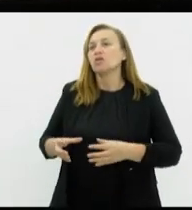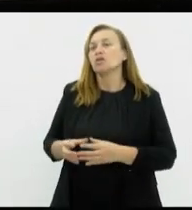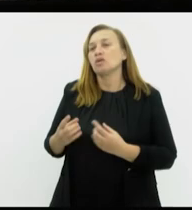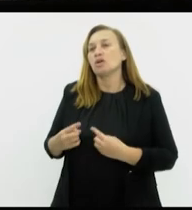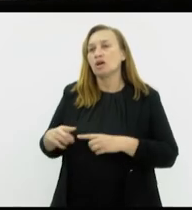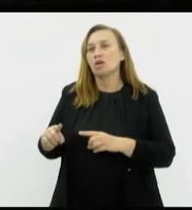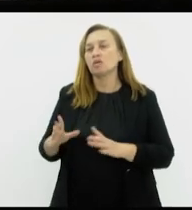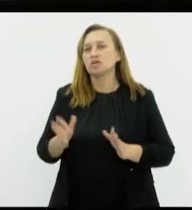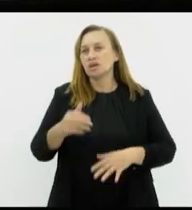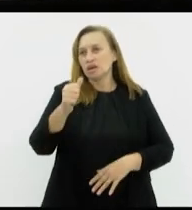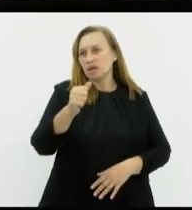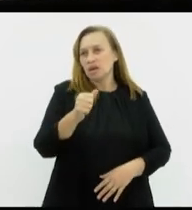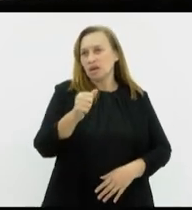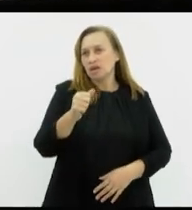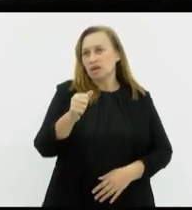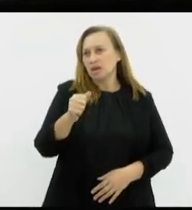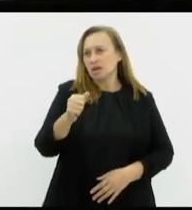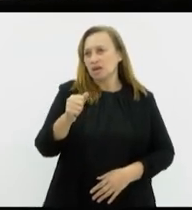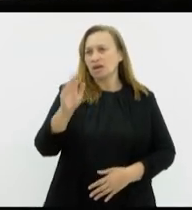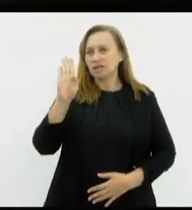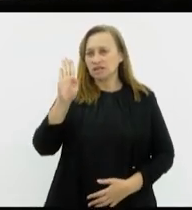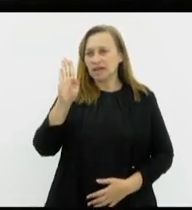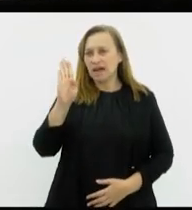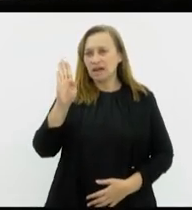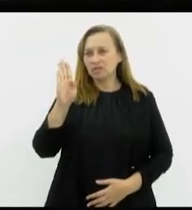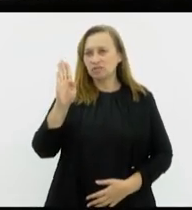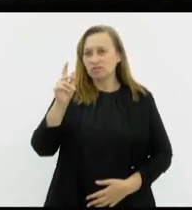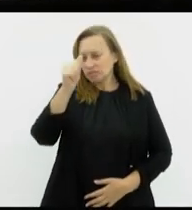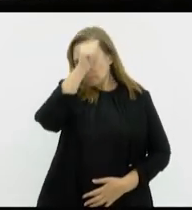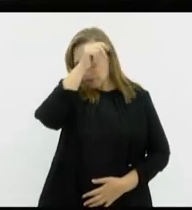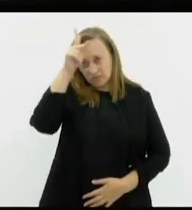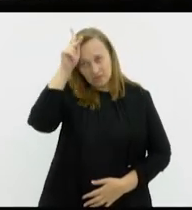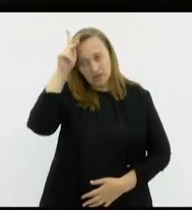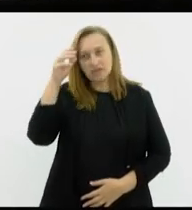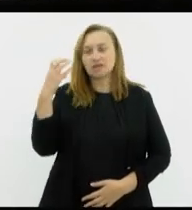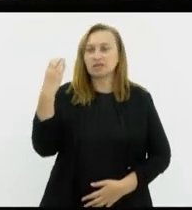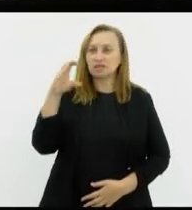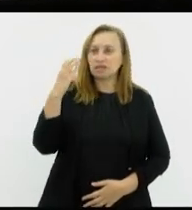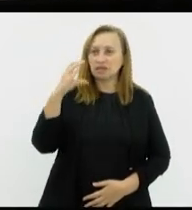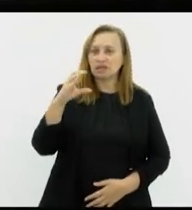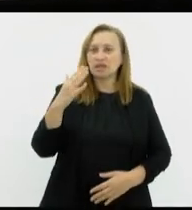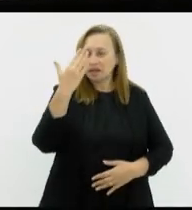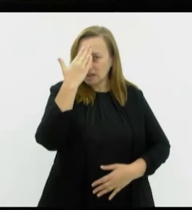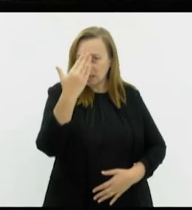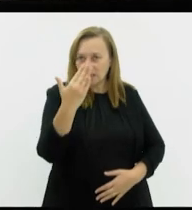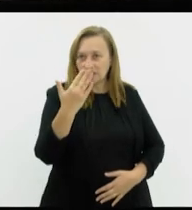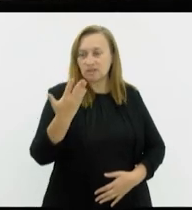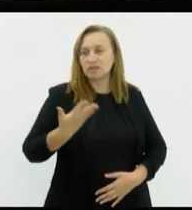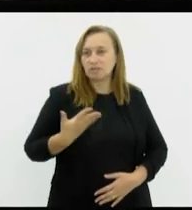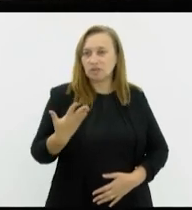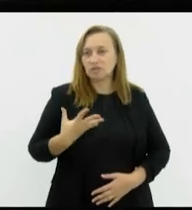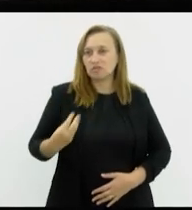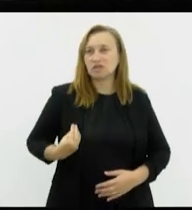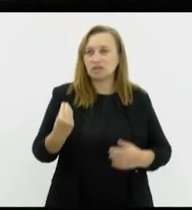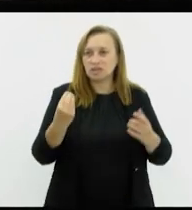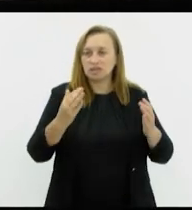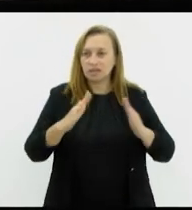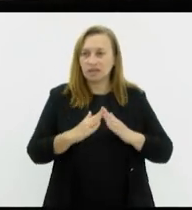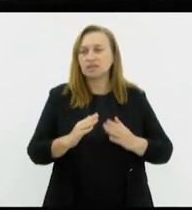Niterói. Quero agradecer à equipe, ao time, Renan Jordi, que hoje se faz presente também aqui nessa casa,